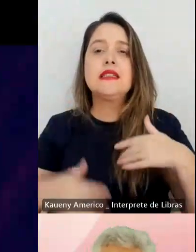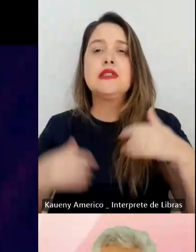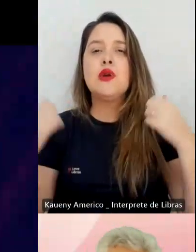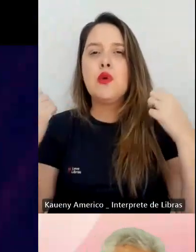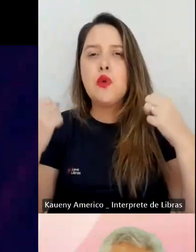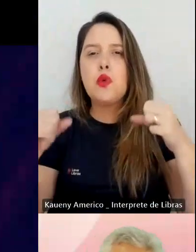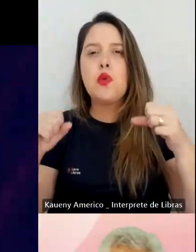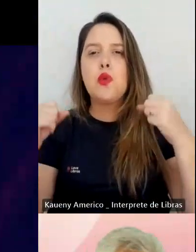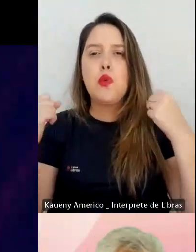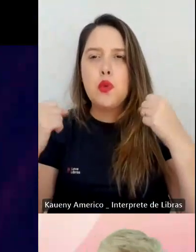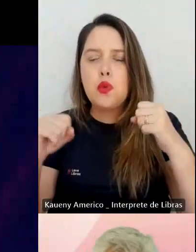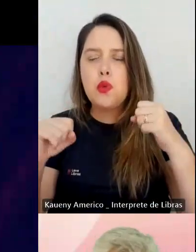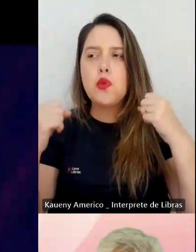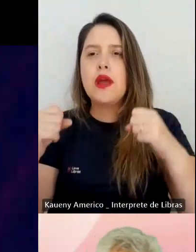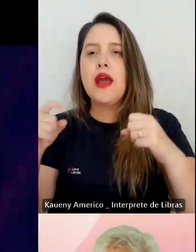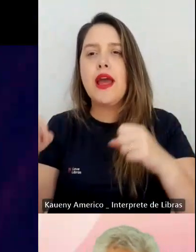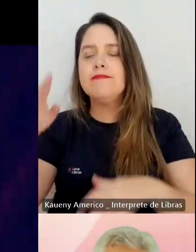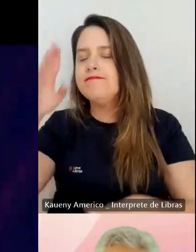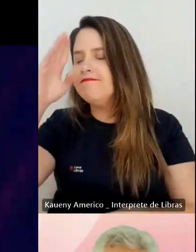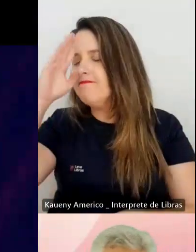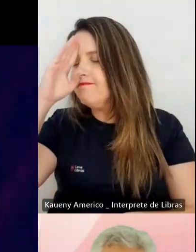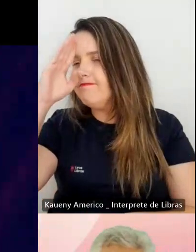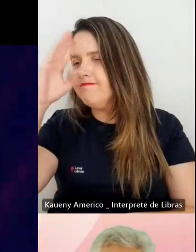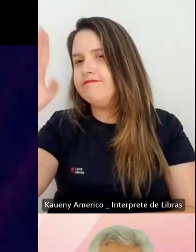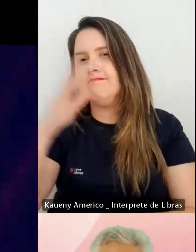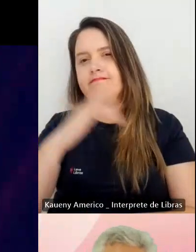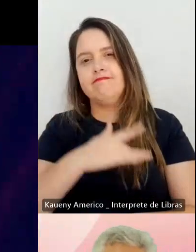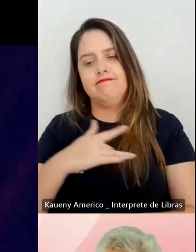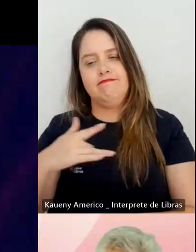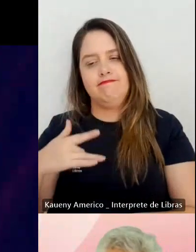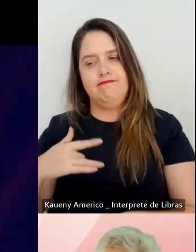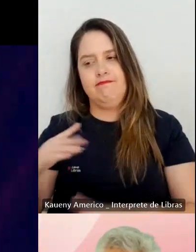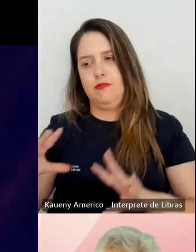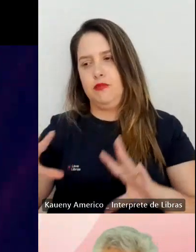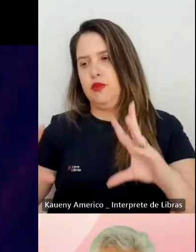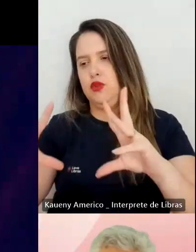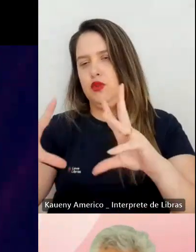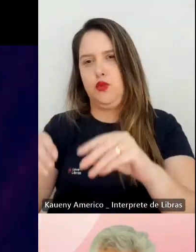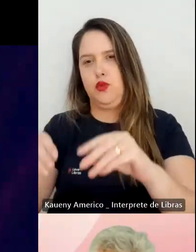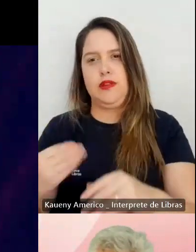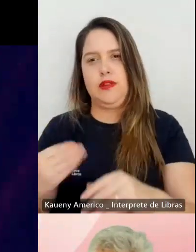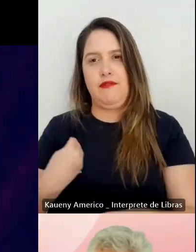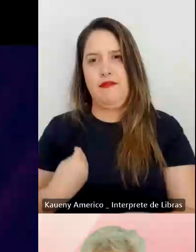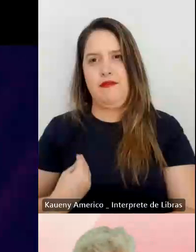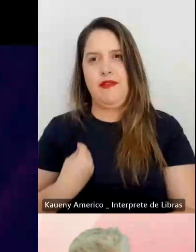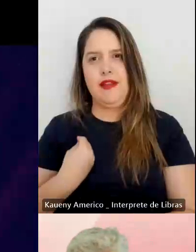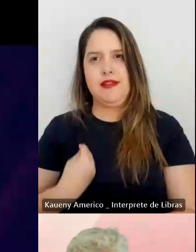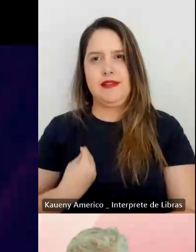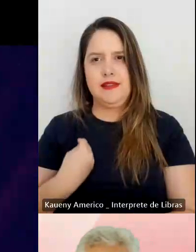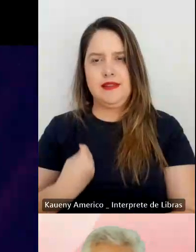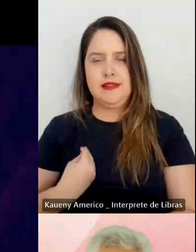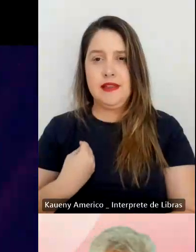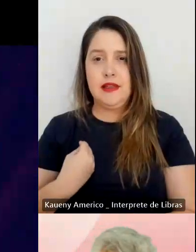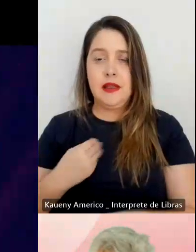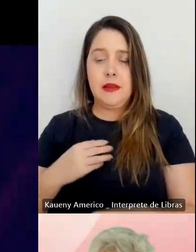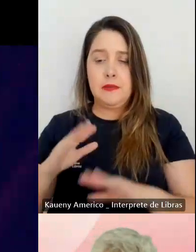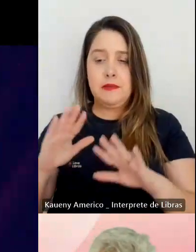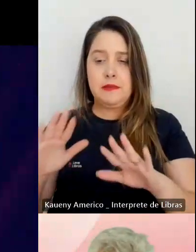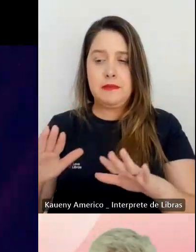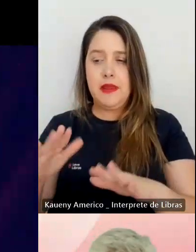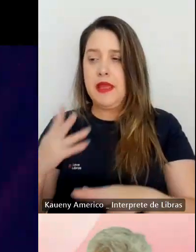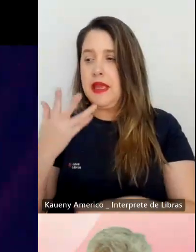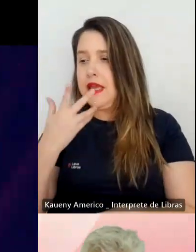são fundamentais para a saúde do ser humano em todas as fases da vida. Início, criança vai